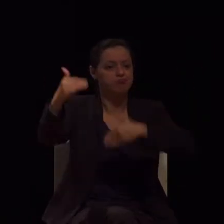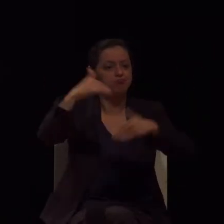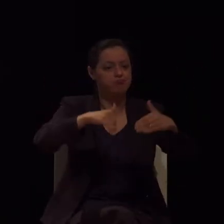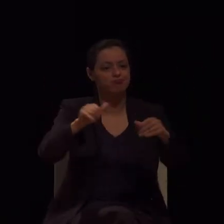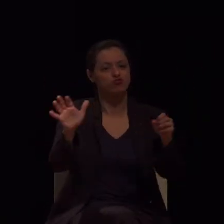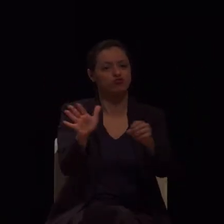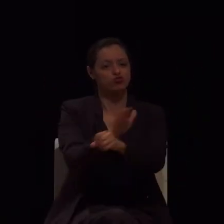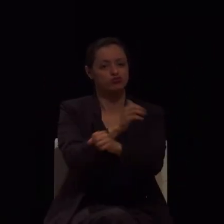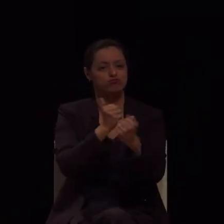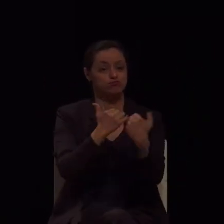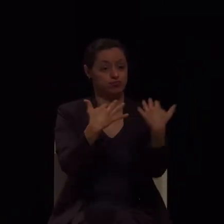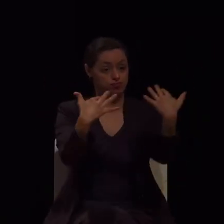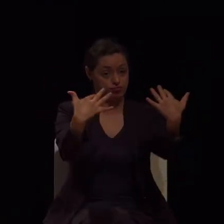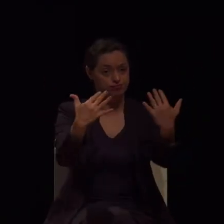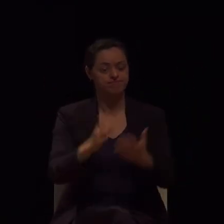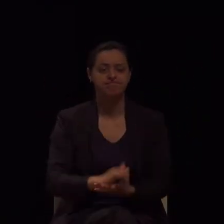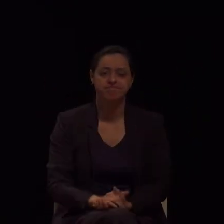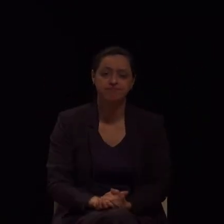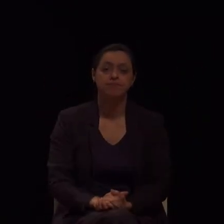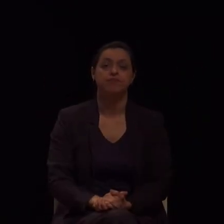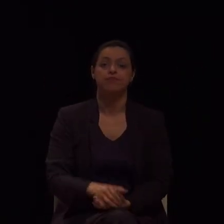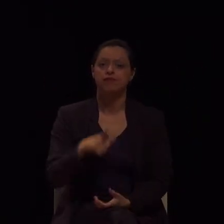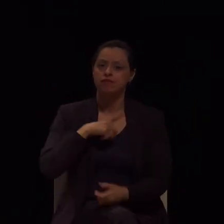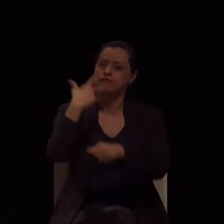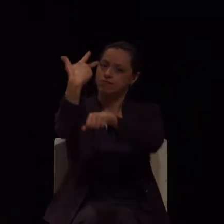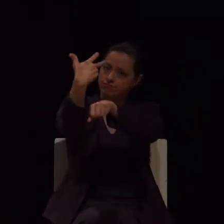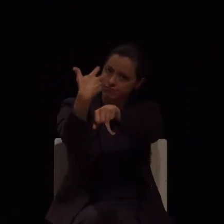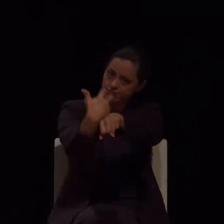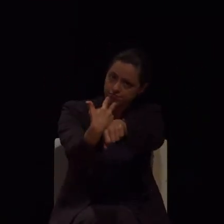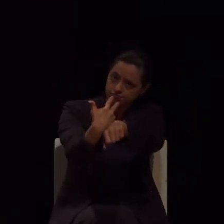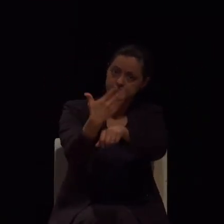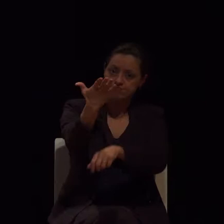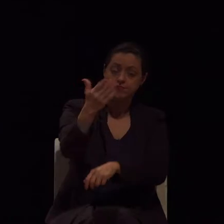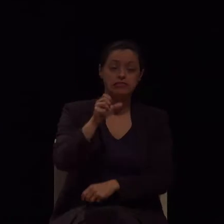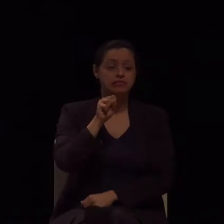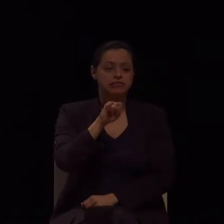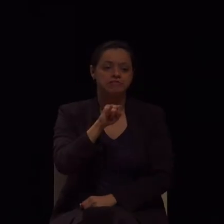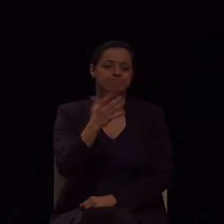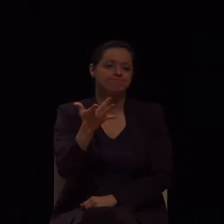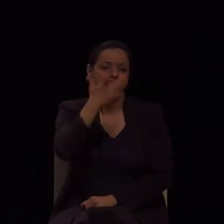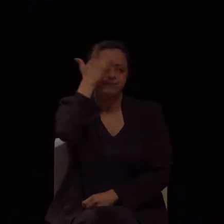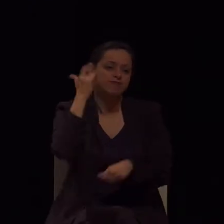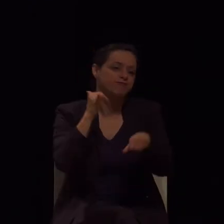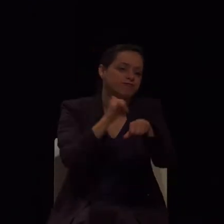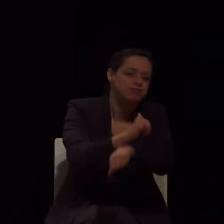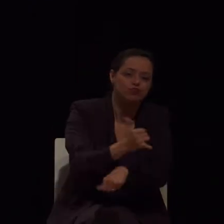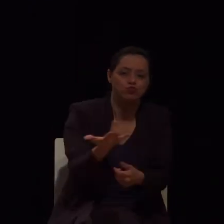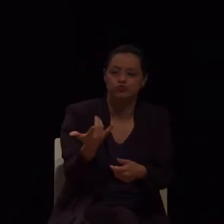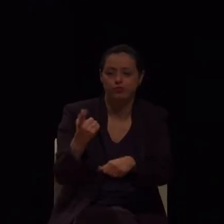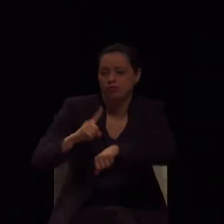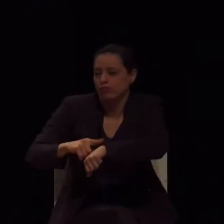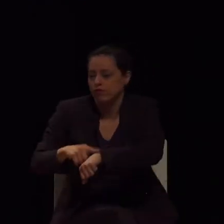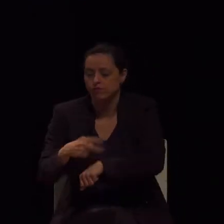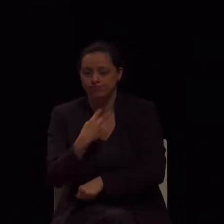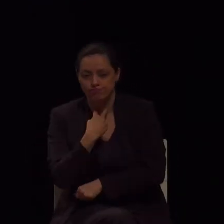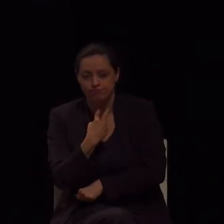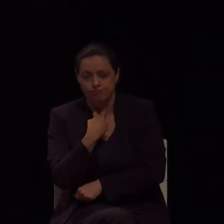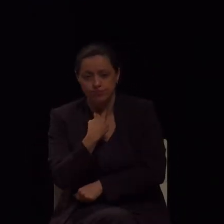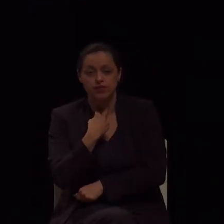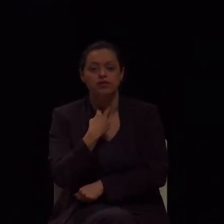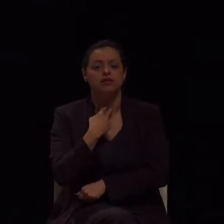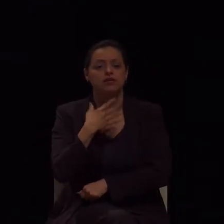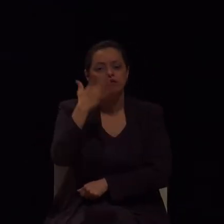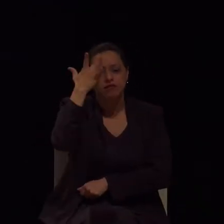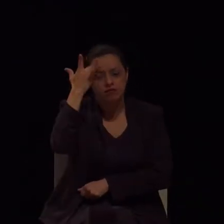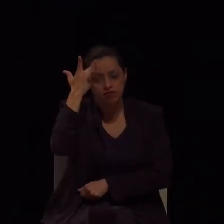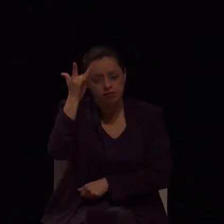a gente está sendo filmado na gustavo atrás então para quem não pode vir os colegas que poderão vir para assistir depois dessas mesas é no youtube